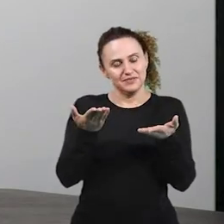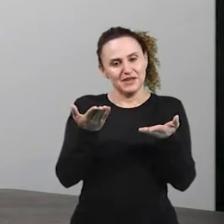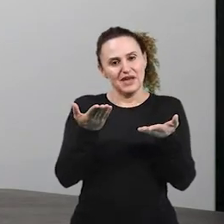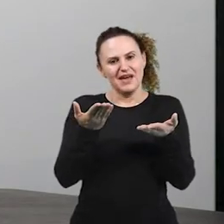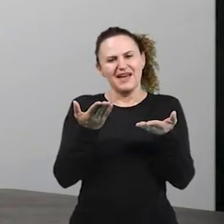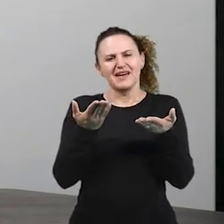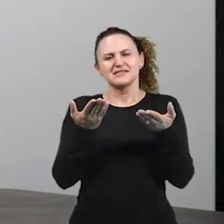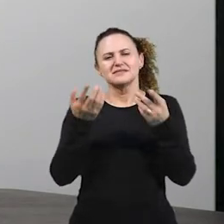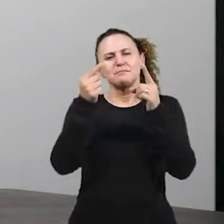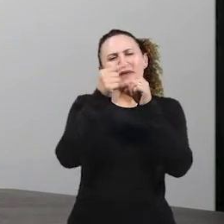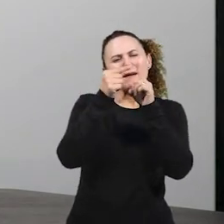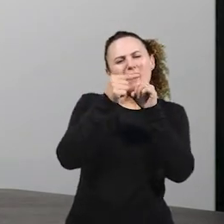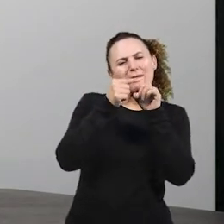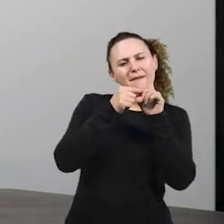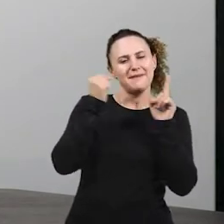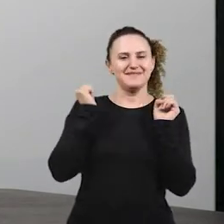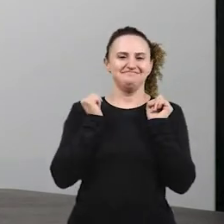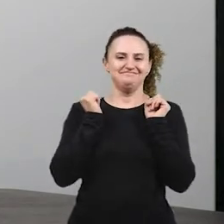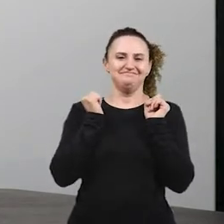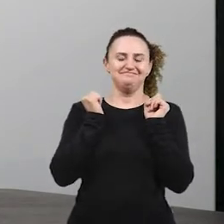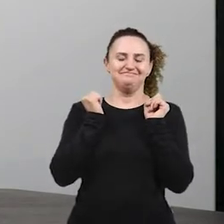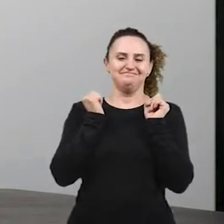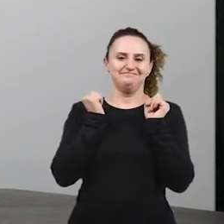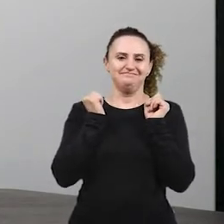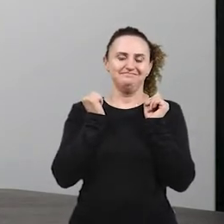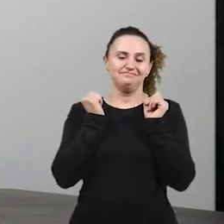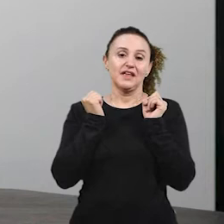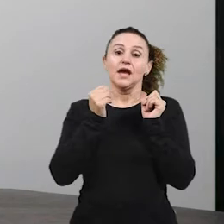as terminologias a